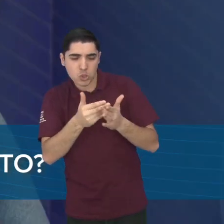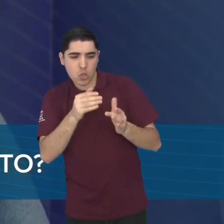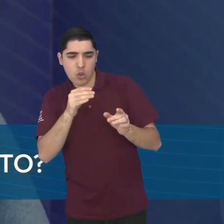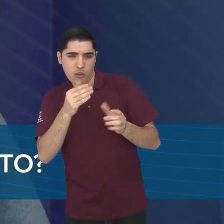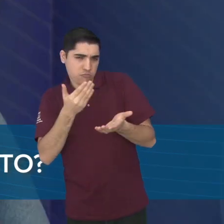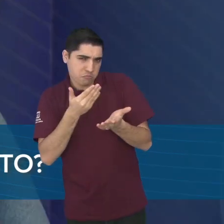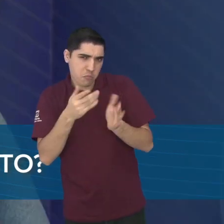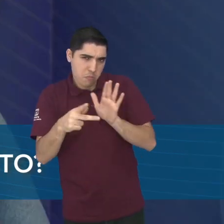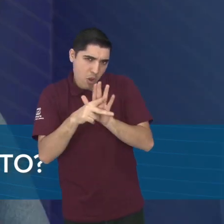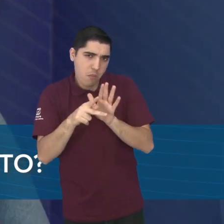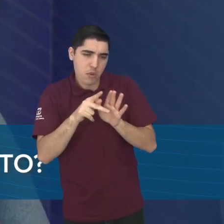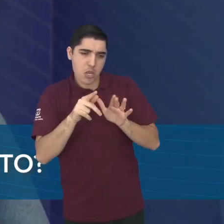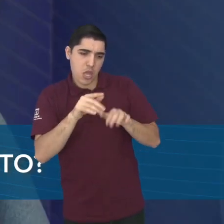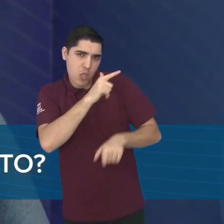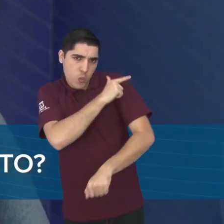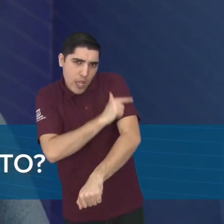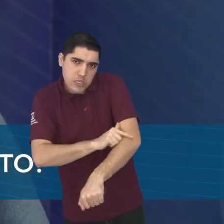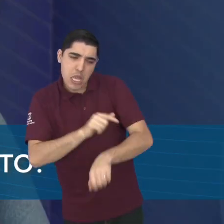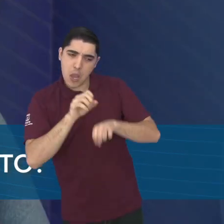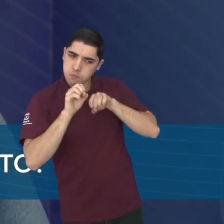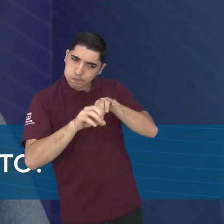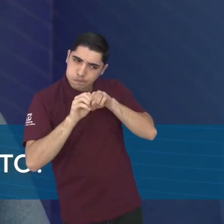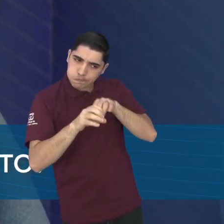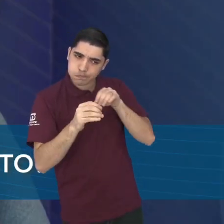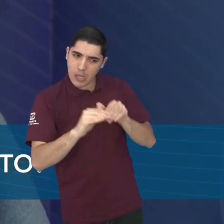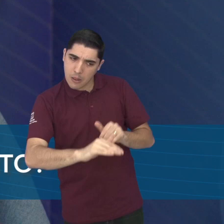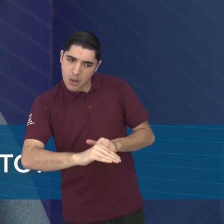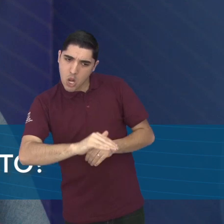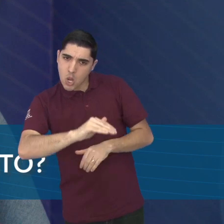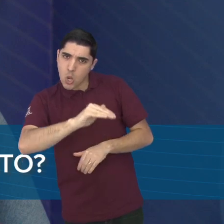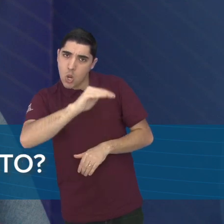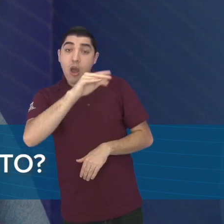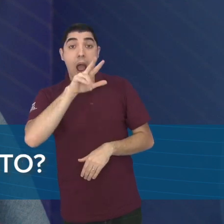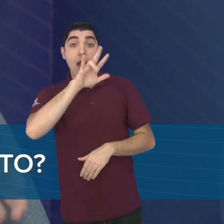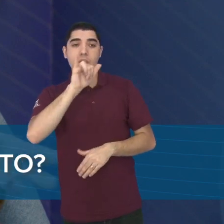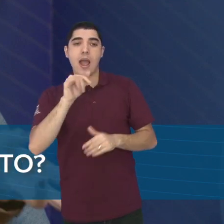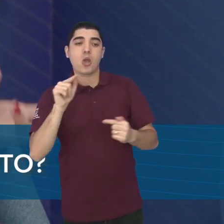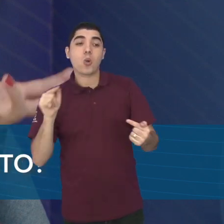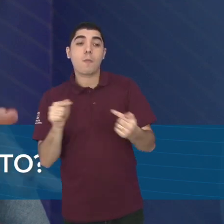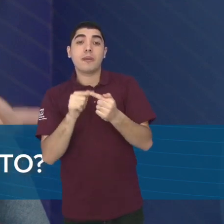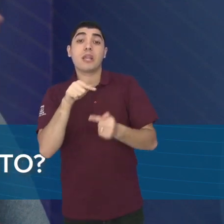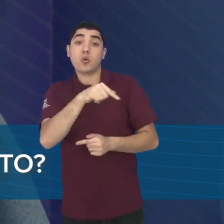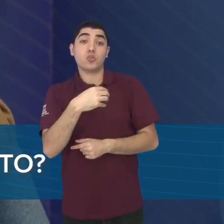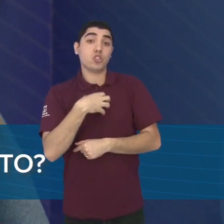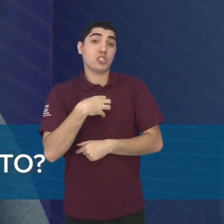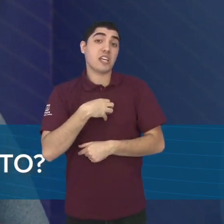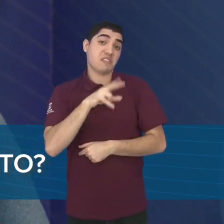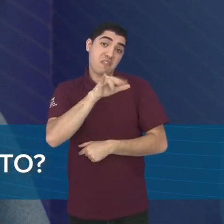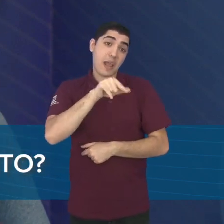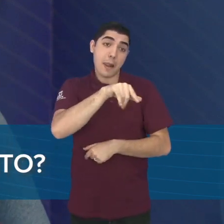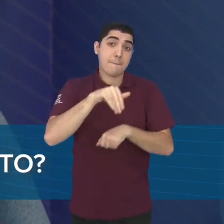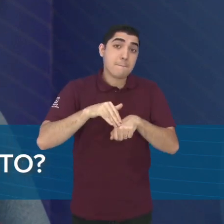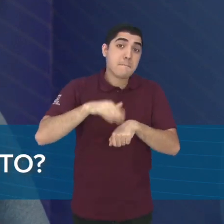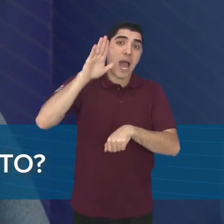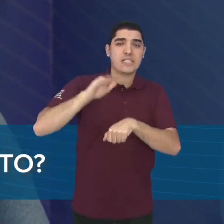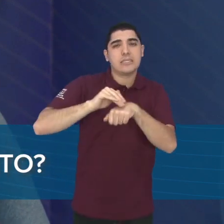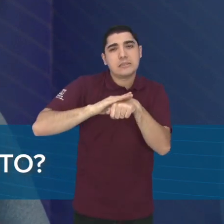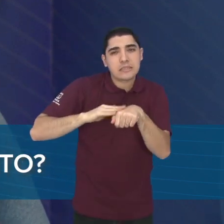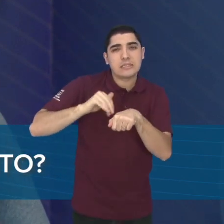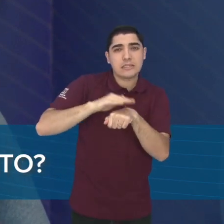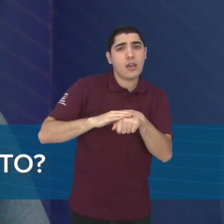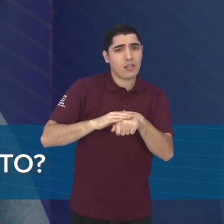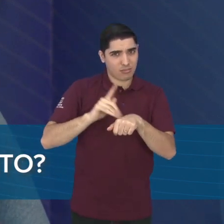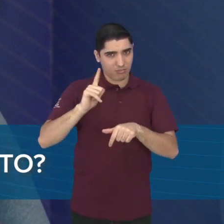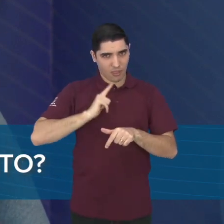as referências, elas também vão dizer, né, se a pessoa vai ser mais dramática, vai romantizar ou mais o